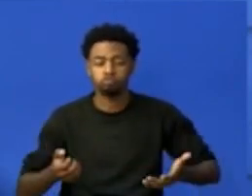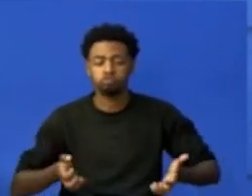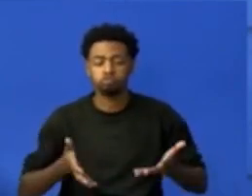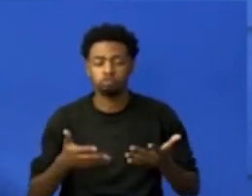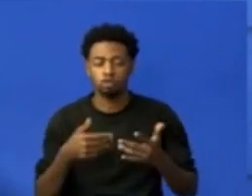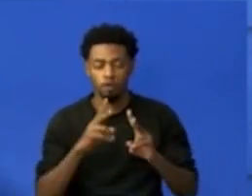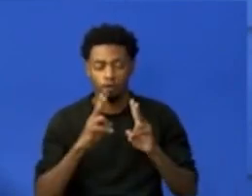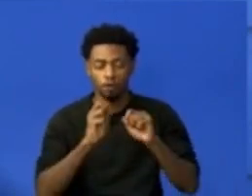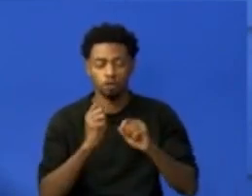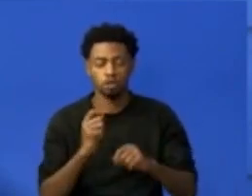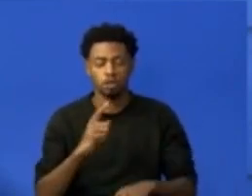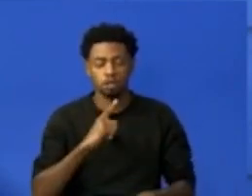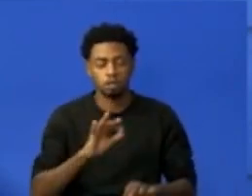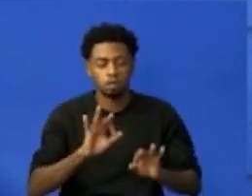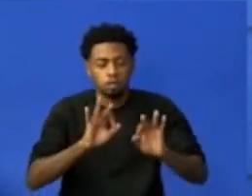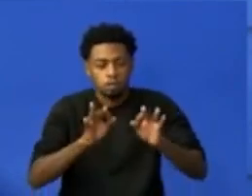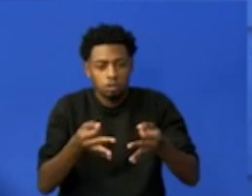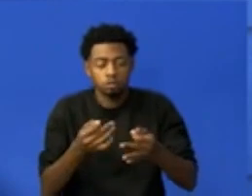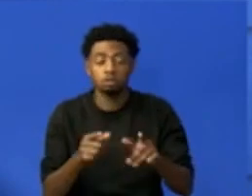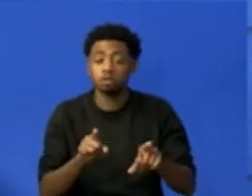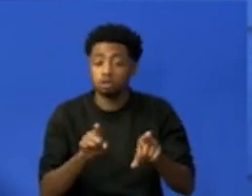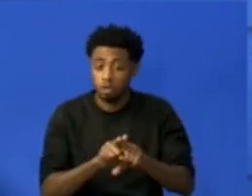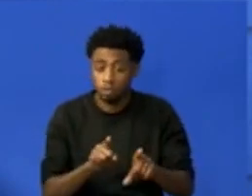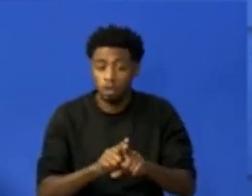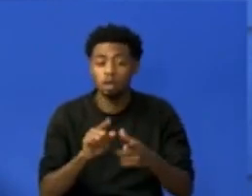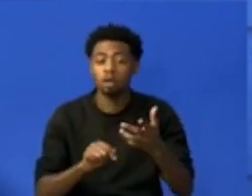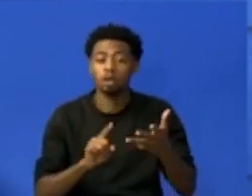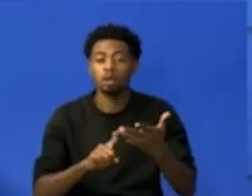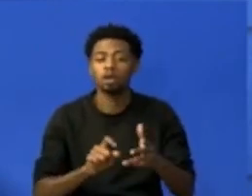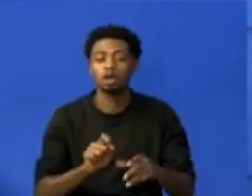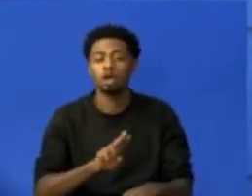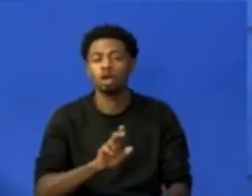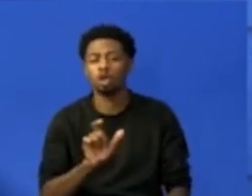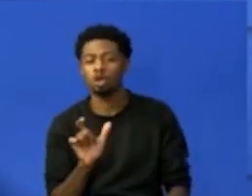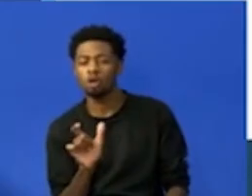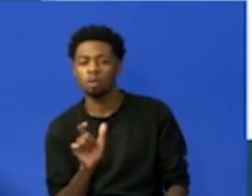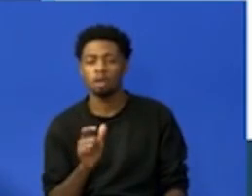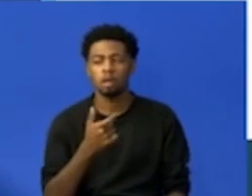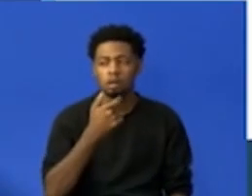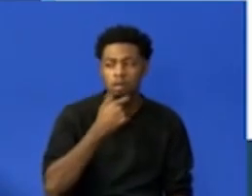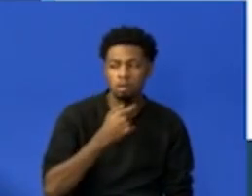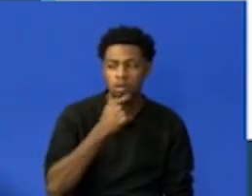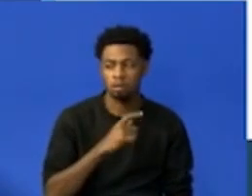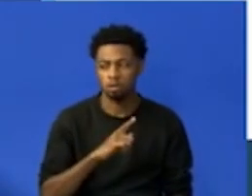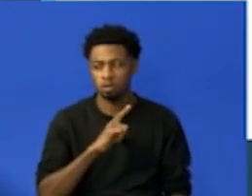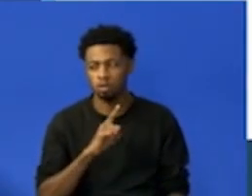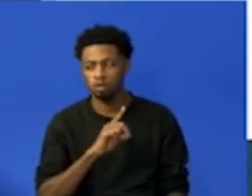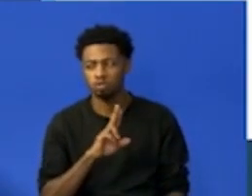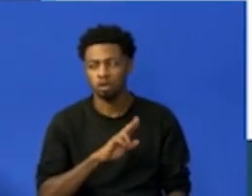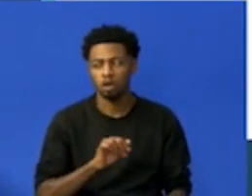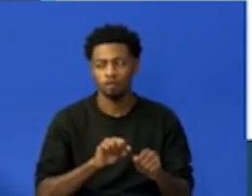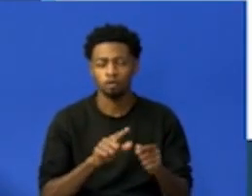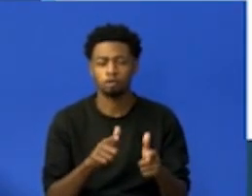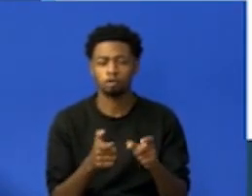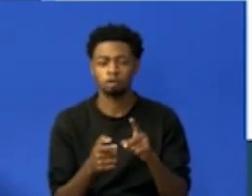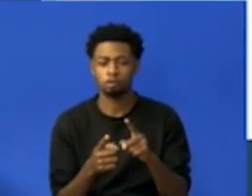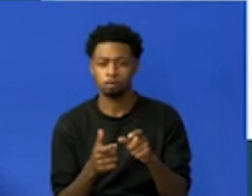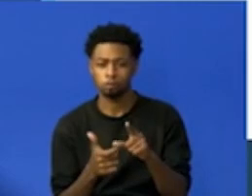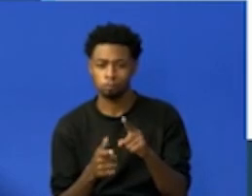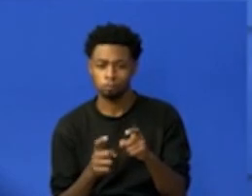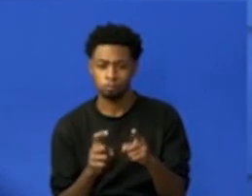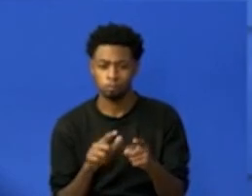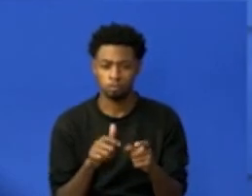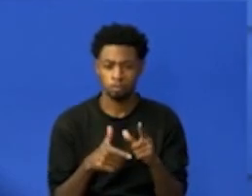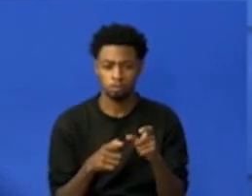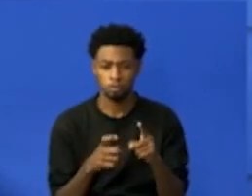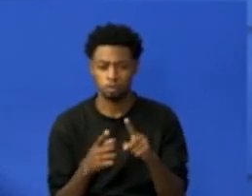força tradicional, e os exergames, que seria a utilização de videogames para fazer exercício, para